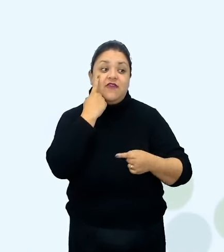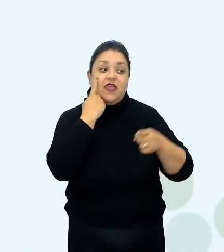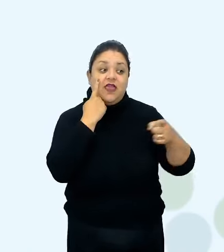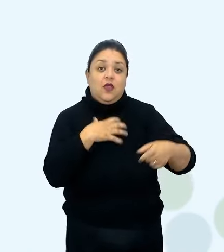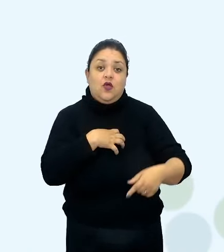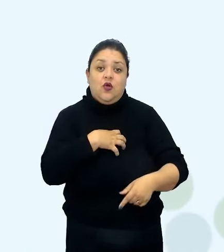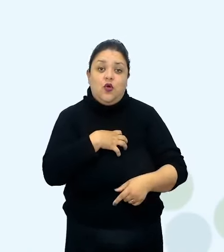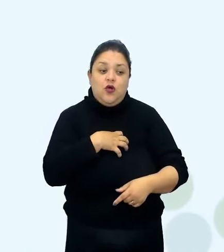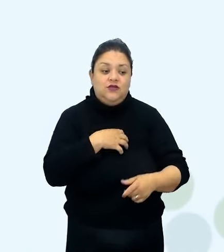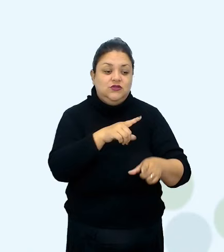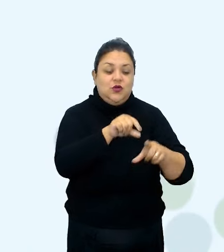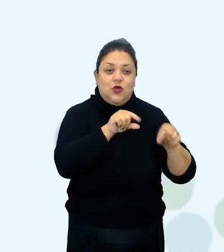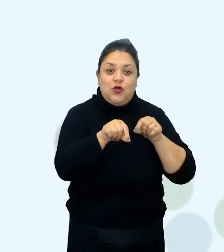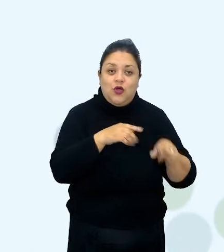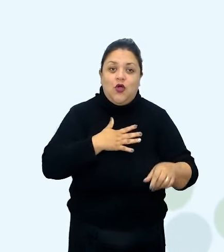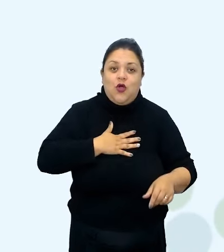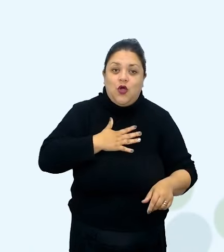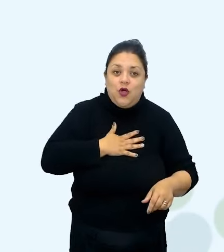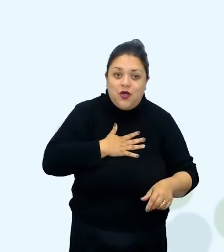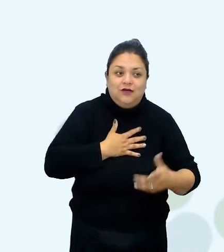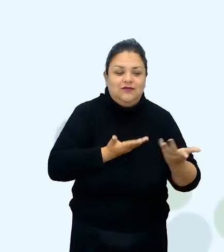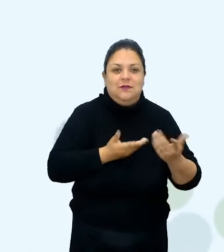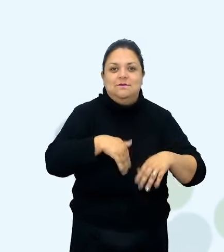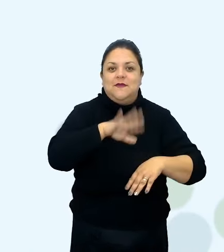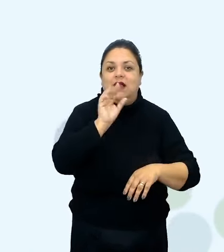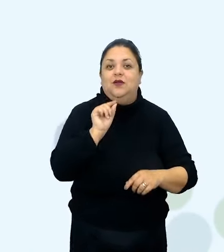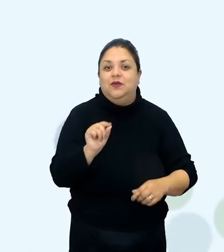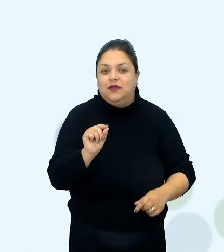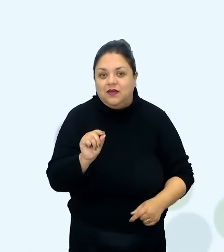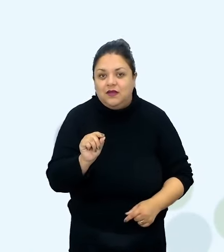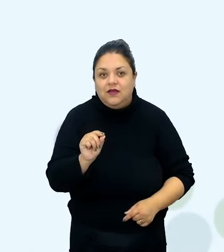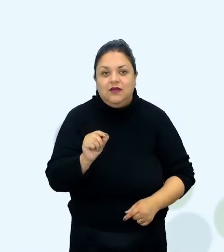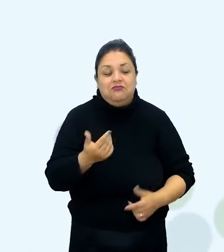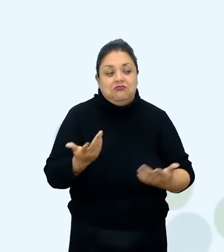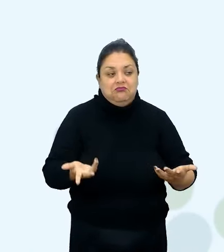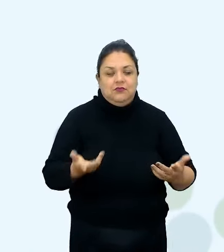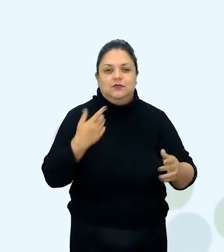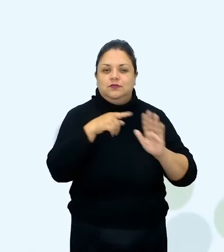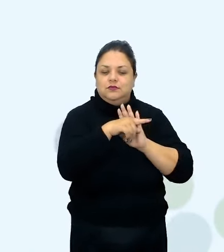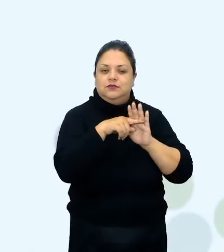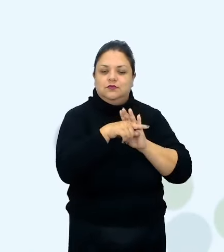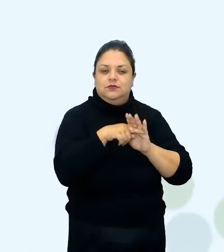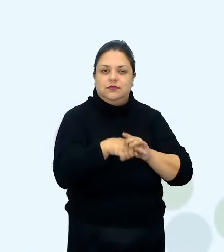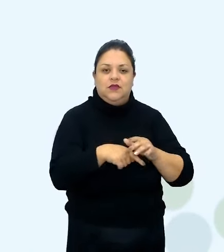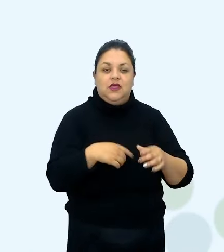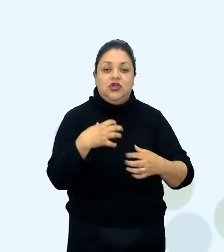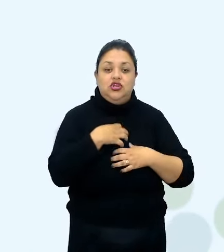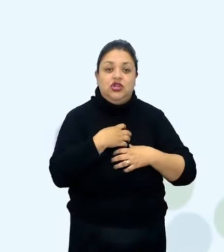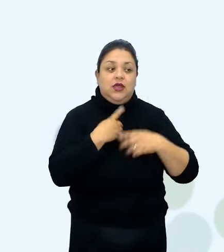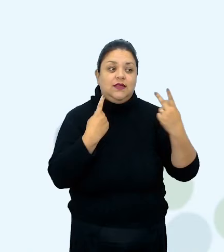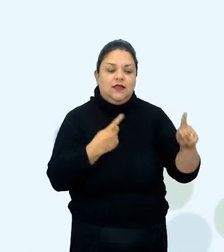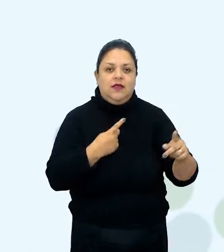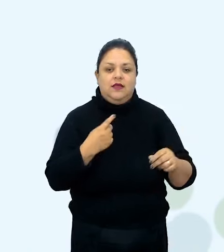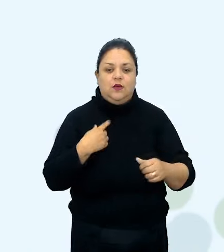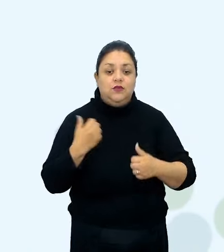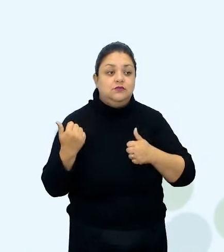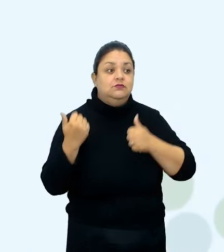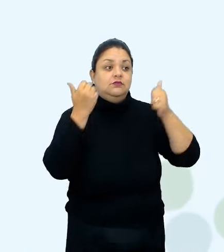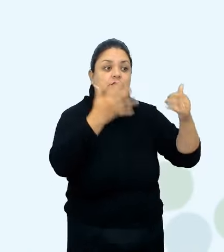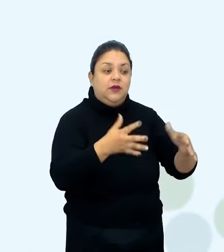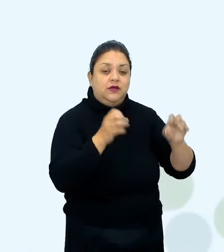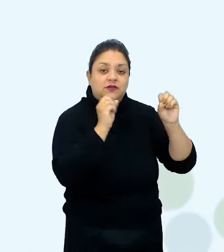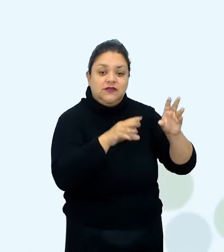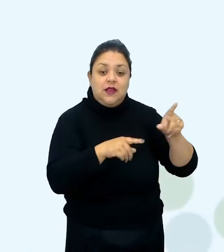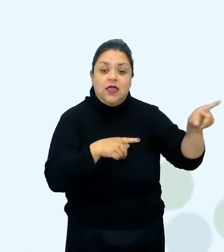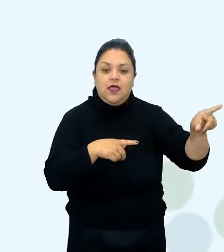né? É mais o tato, né? Mais o olfato, como que é isso, né? A forma como ele processa a informação, é aí que a